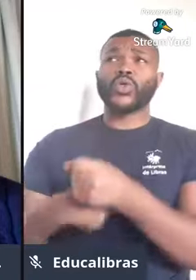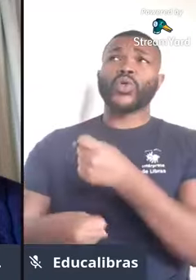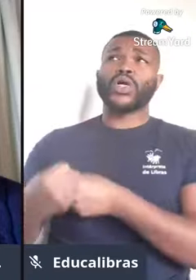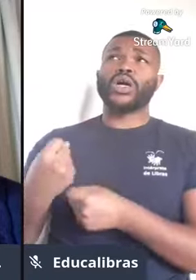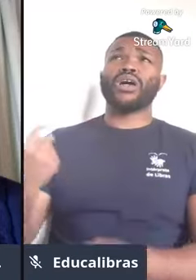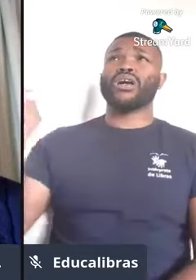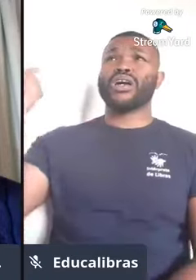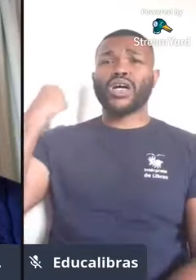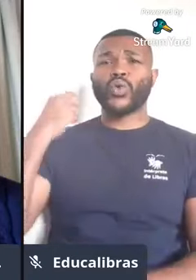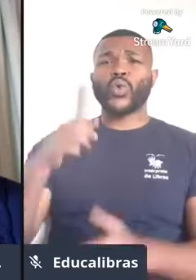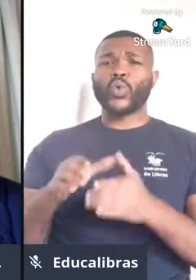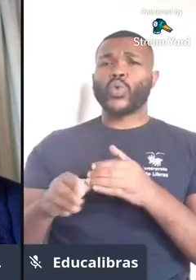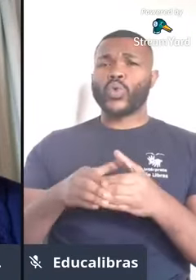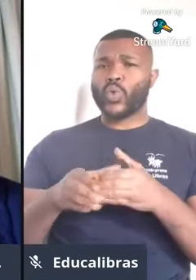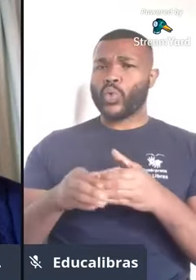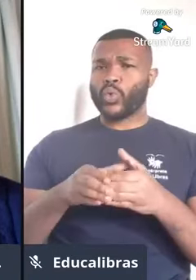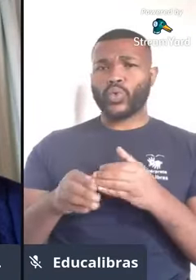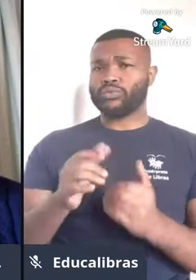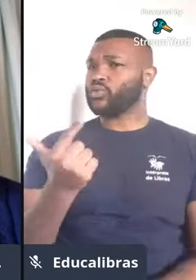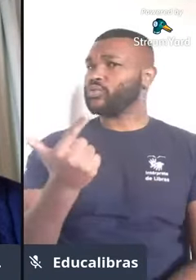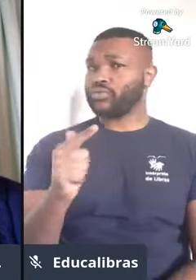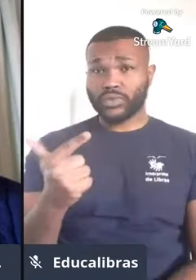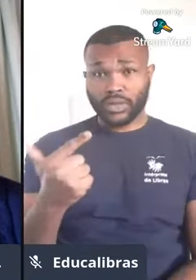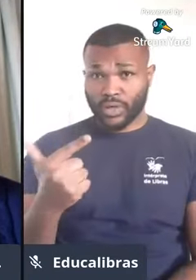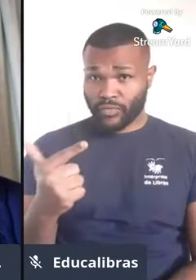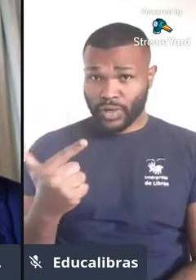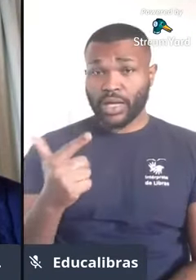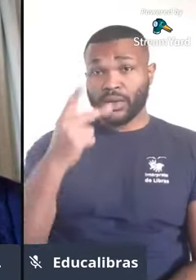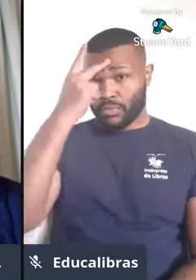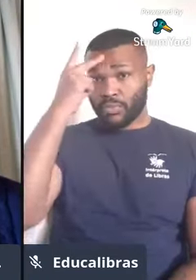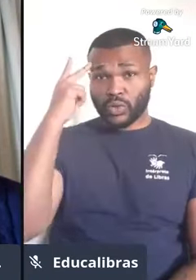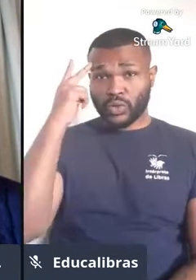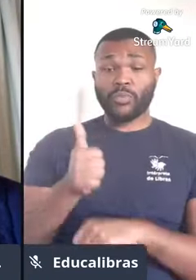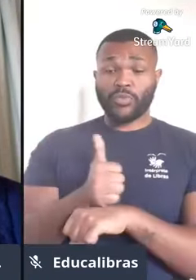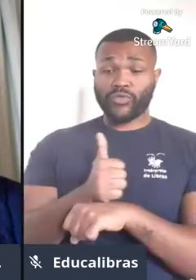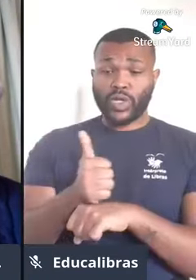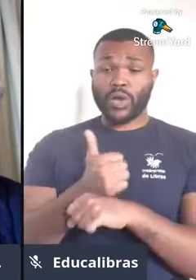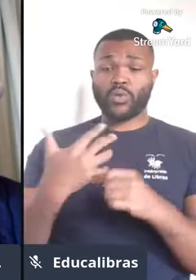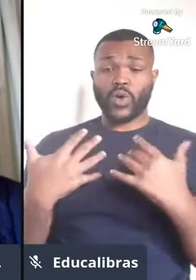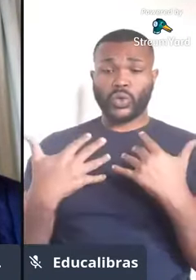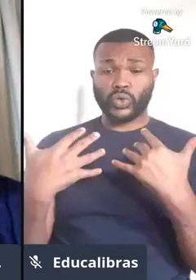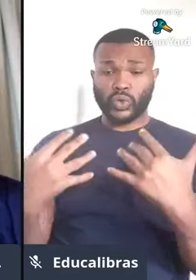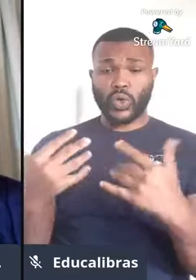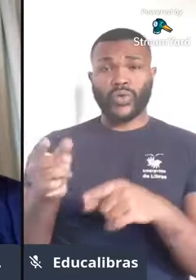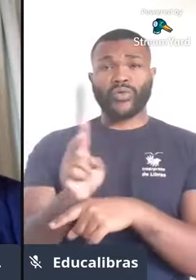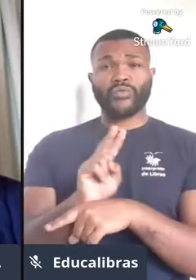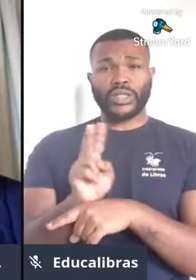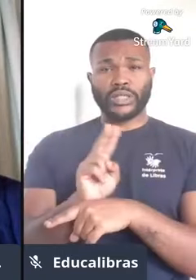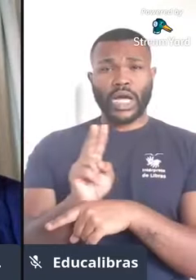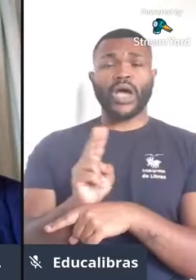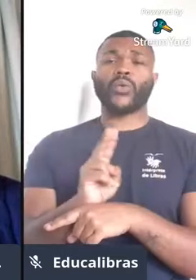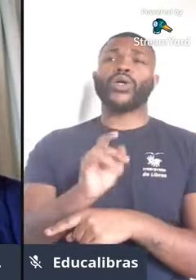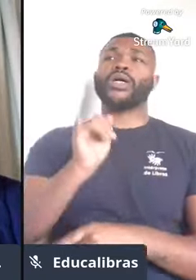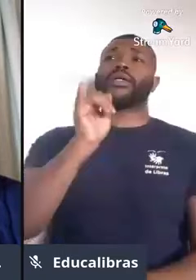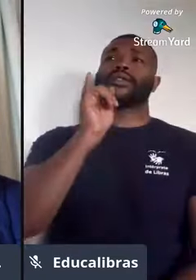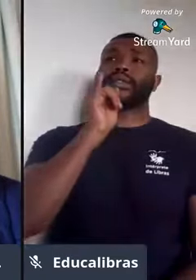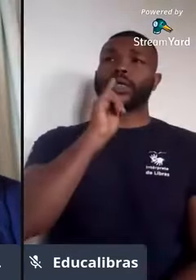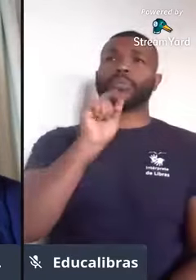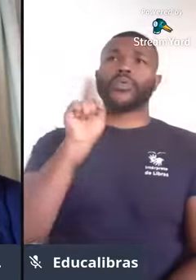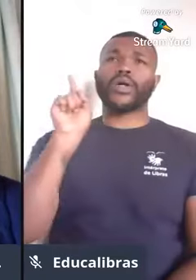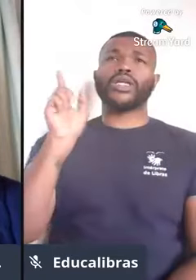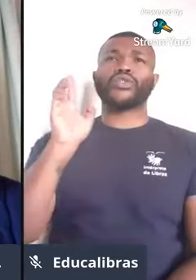concursos públicos sendo realizados. Os auditores fiscais, ao longo do tempo, mesmo partindo de um patamar em que o número já não